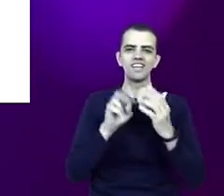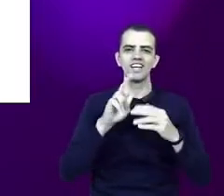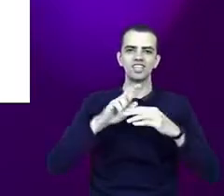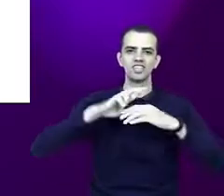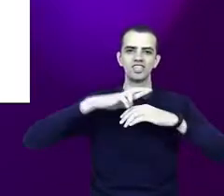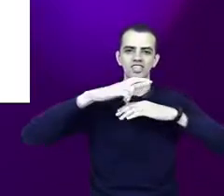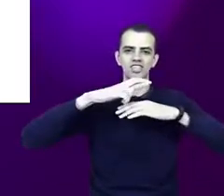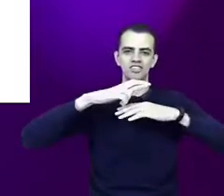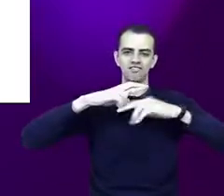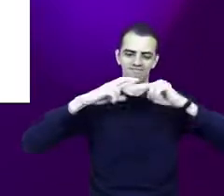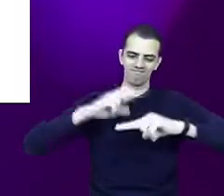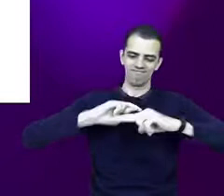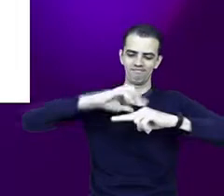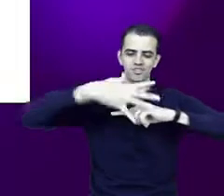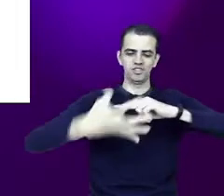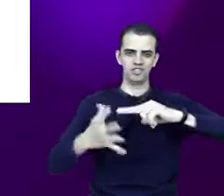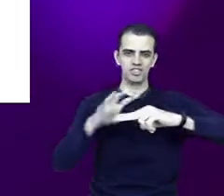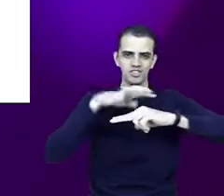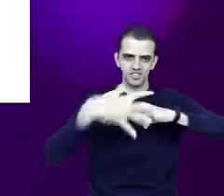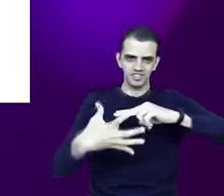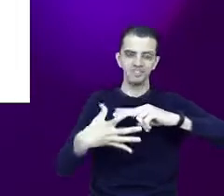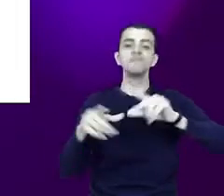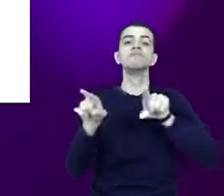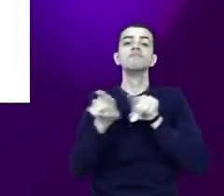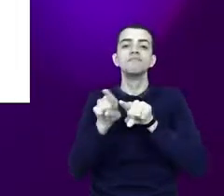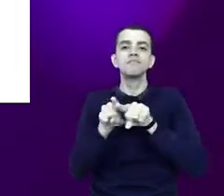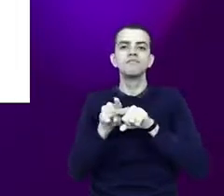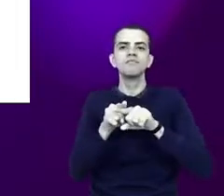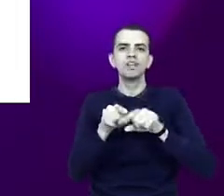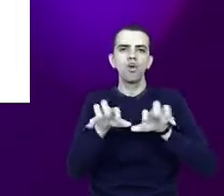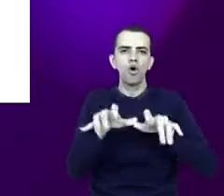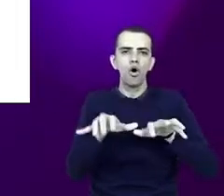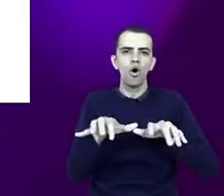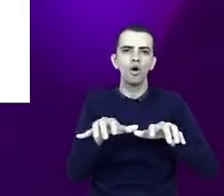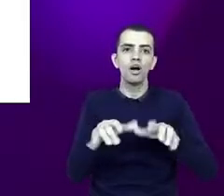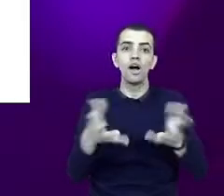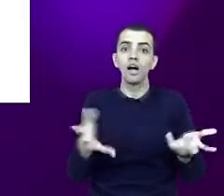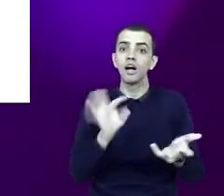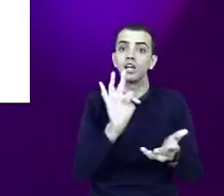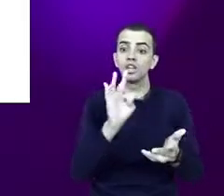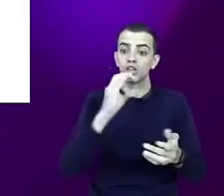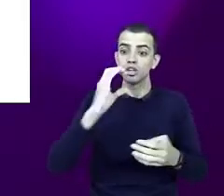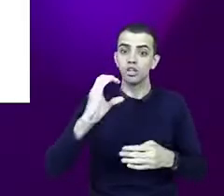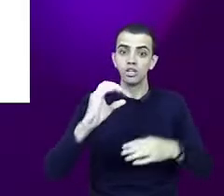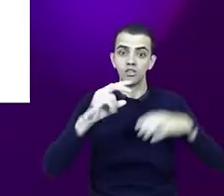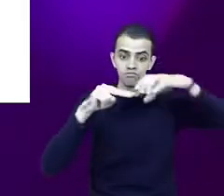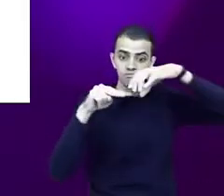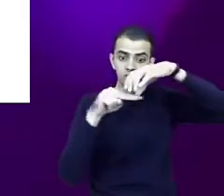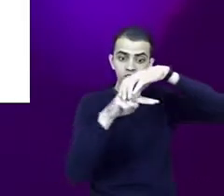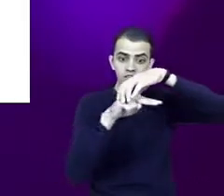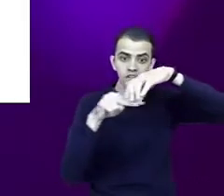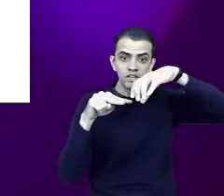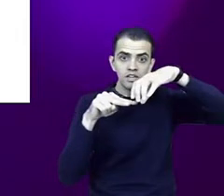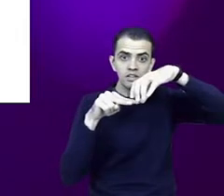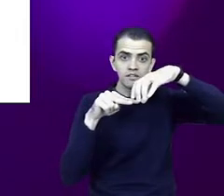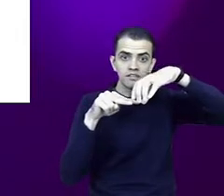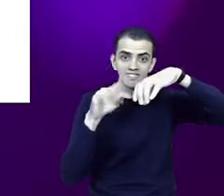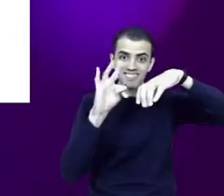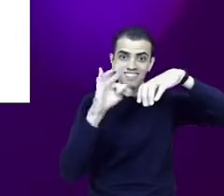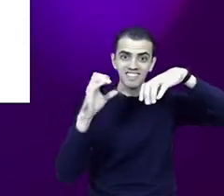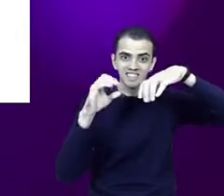e consegue planejar melhor. Agora, o planejamento com a tomografia melhorou muito. E uma outra